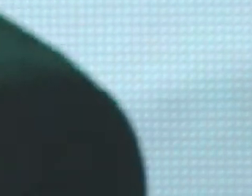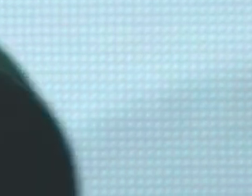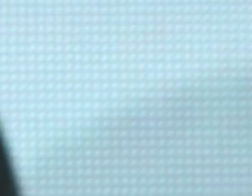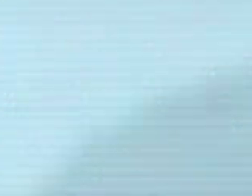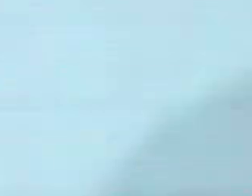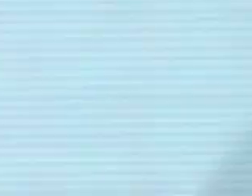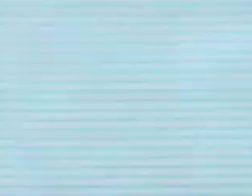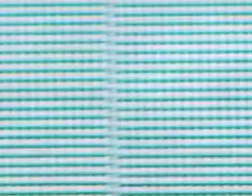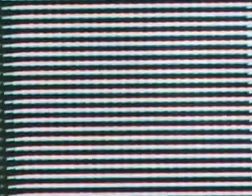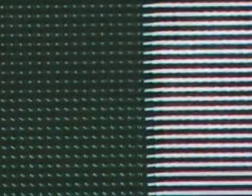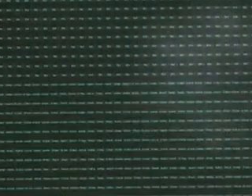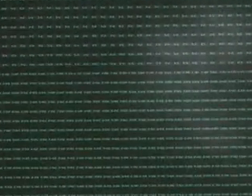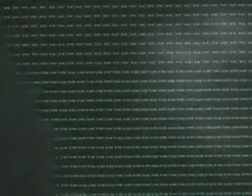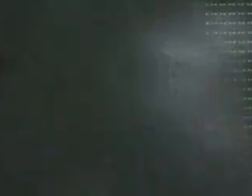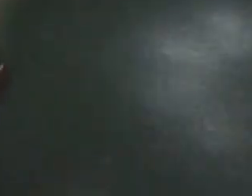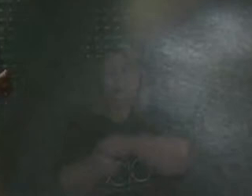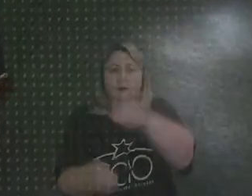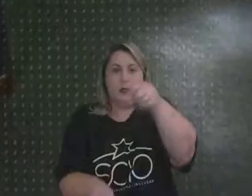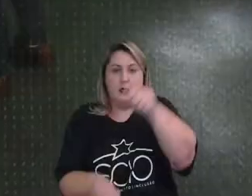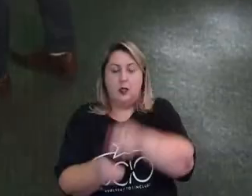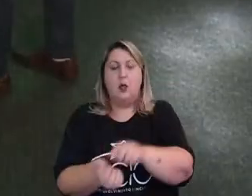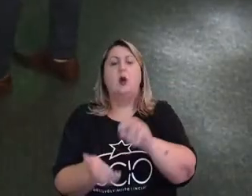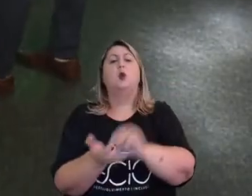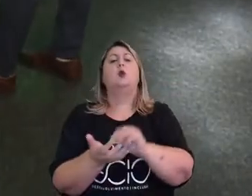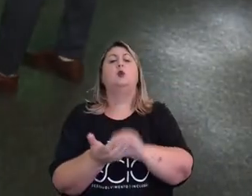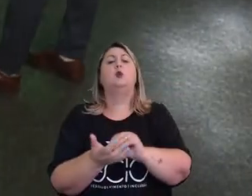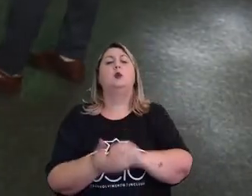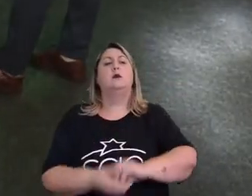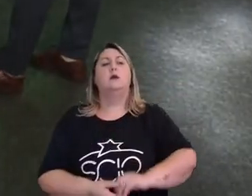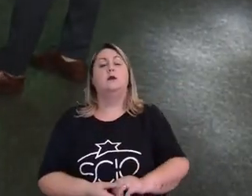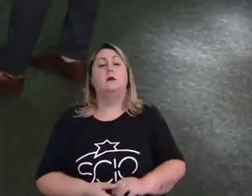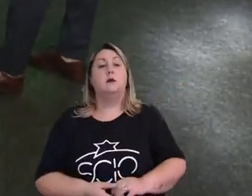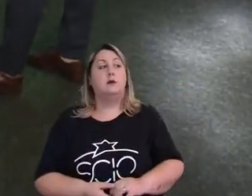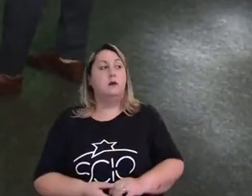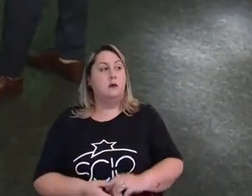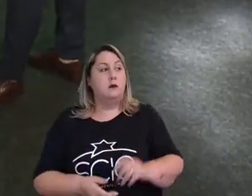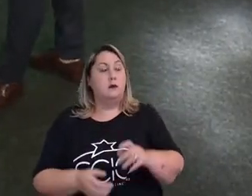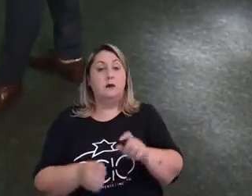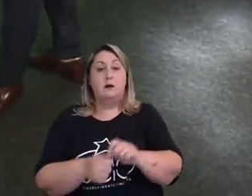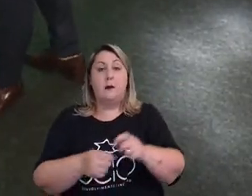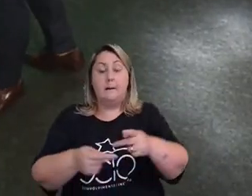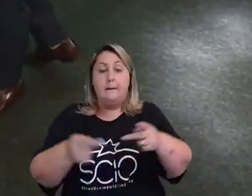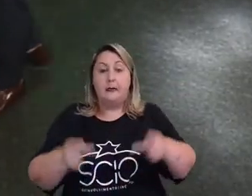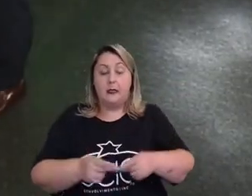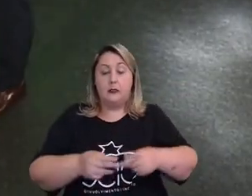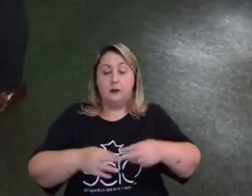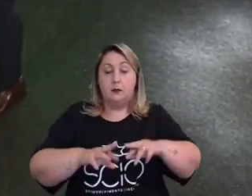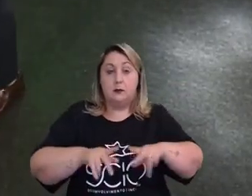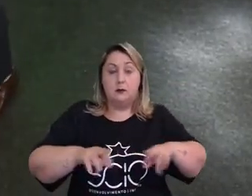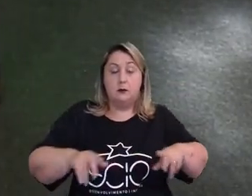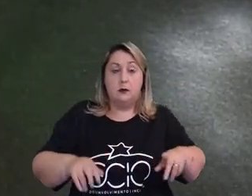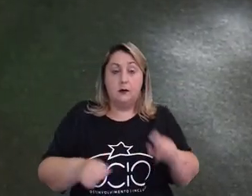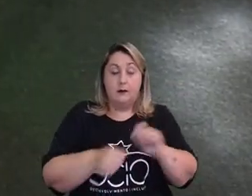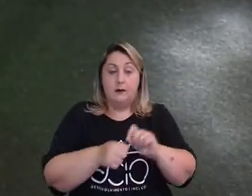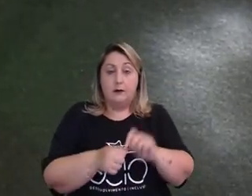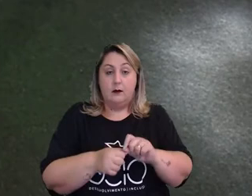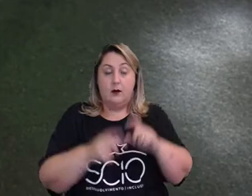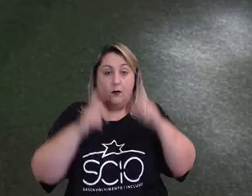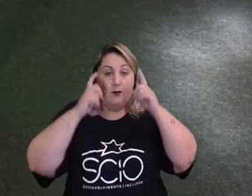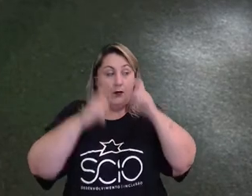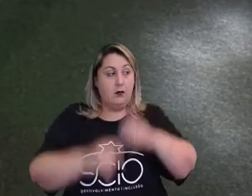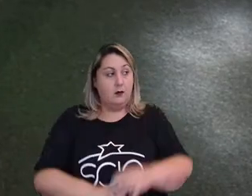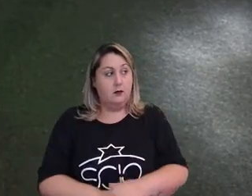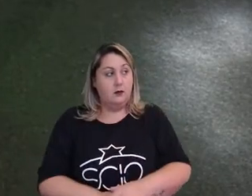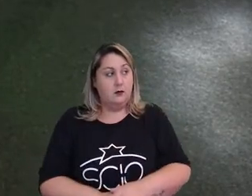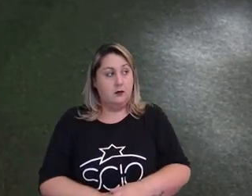super sanduicheira. Vamos para o último dessa sessão? Um aparelho de jantar valendo pela foto. Vamos lá,